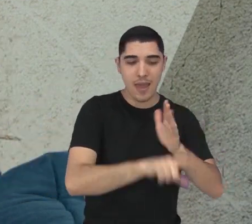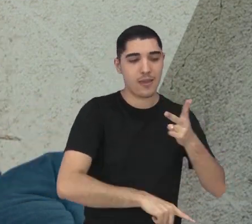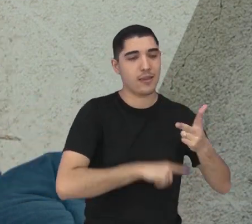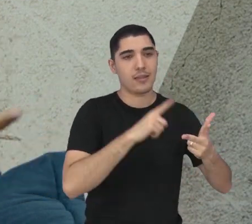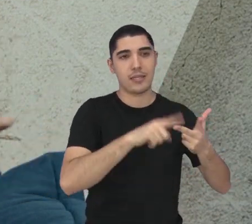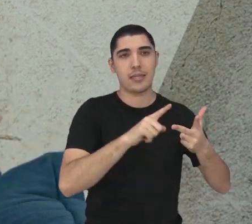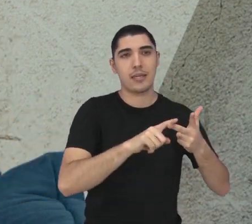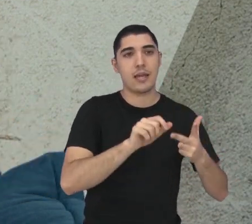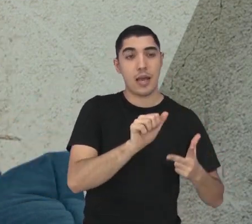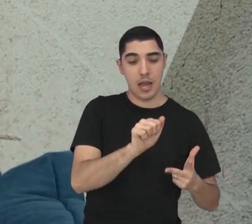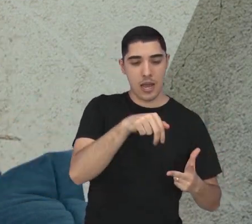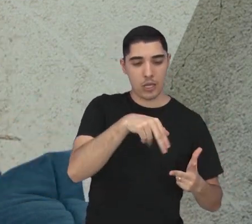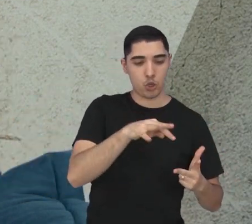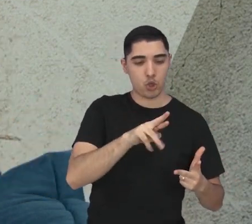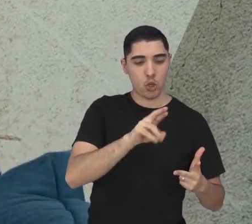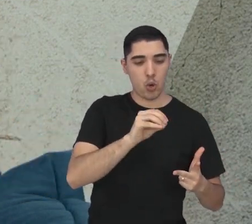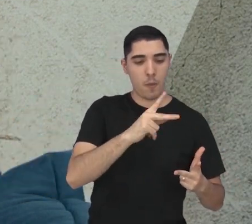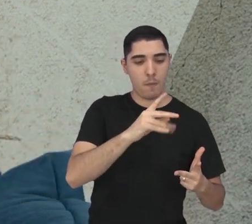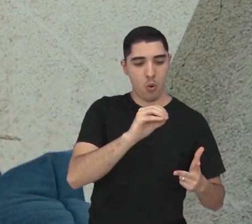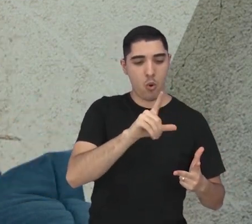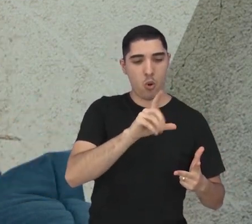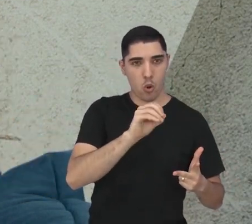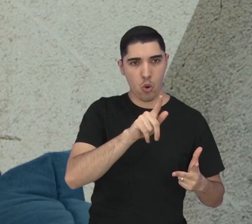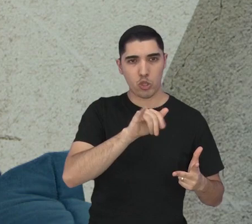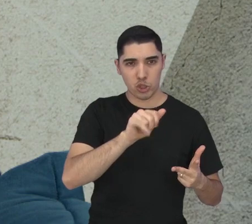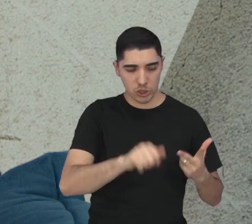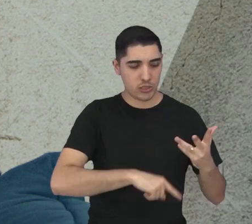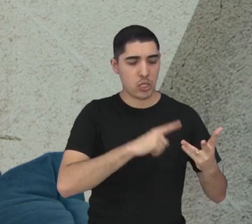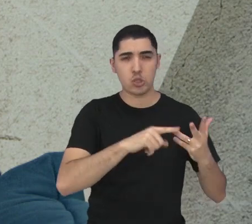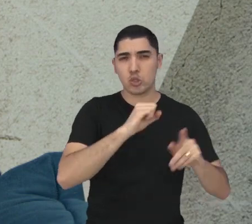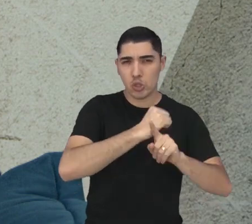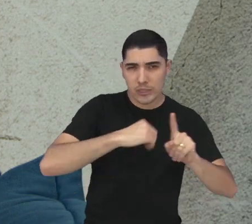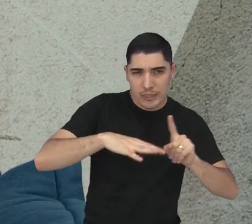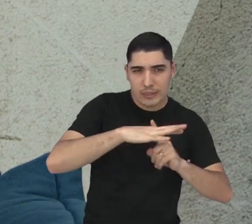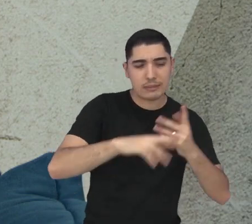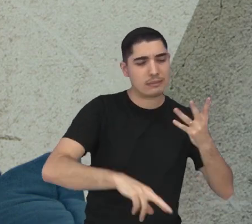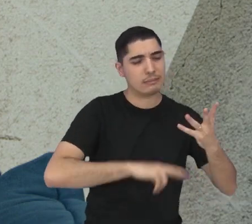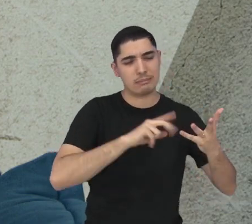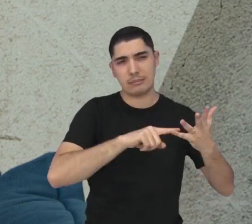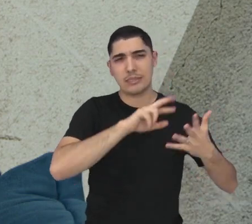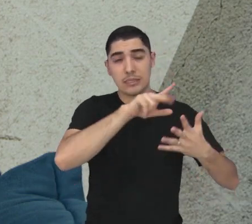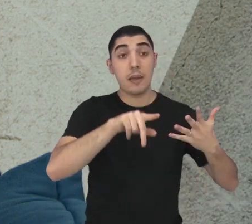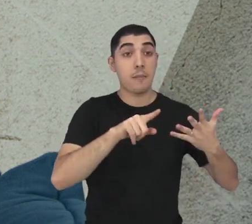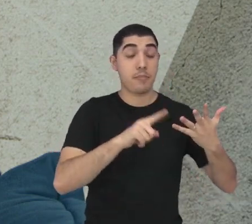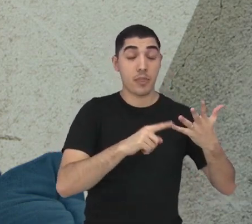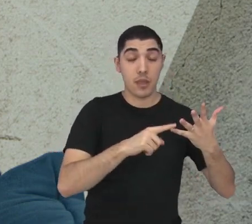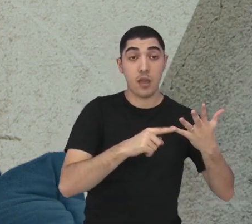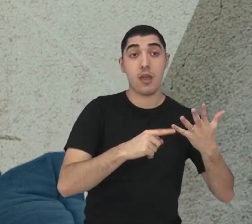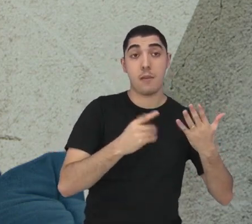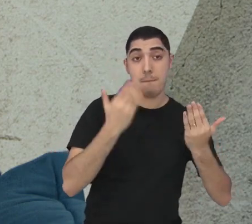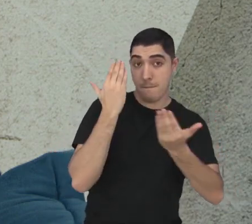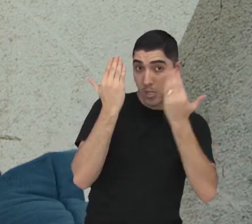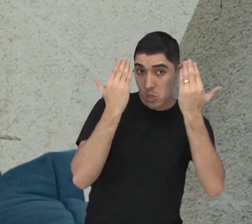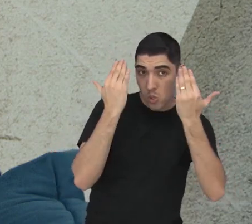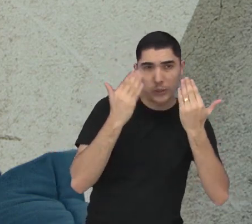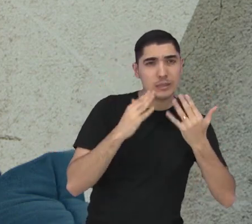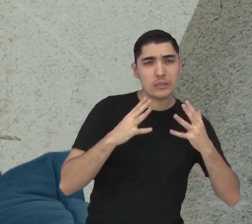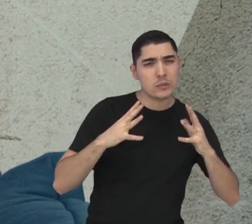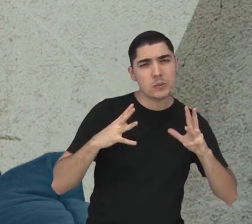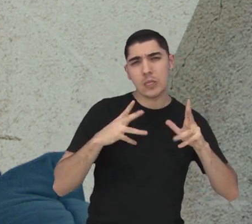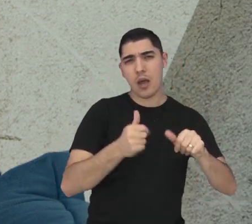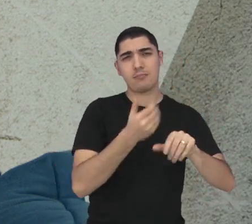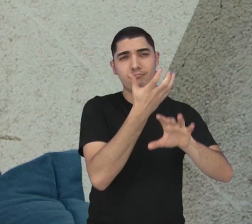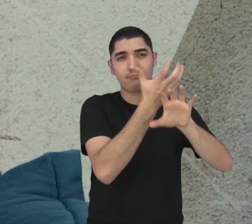legislação, antropologia, sociologia, ciências sociais, né, e também psicologia. São